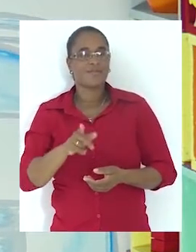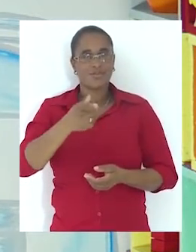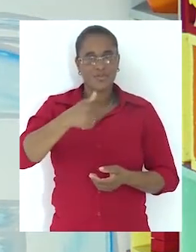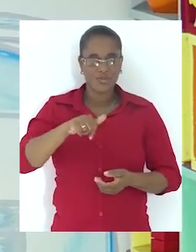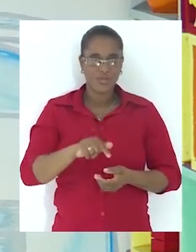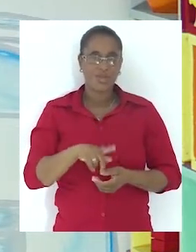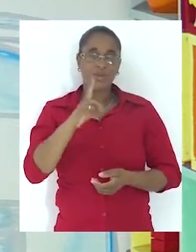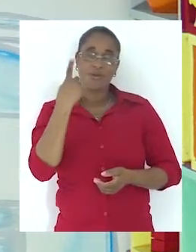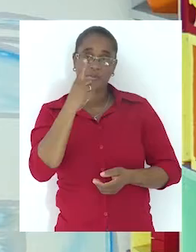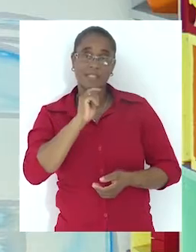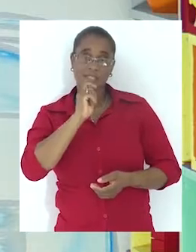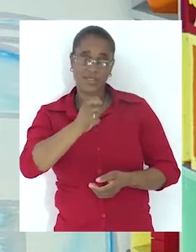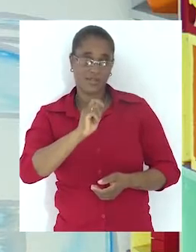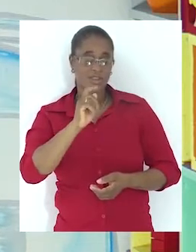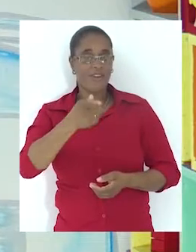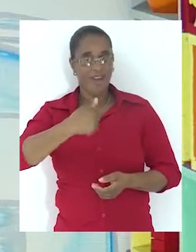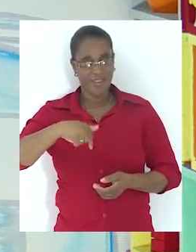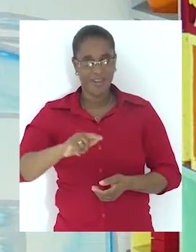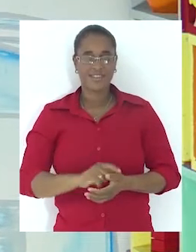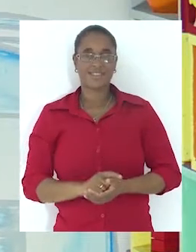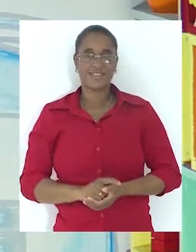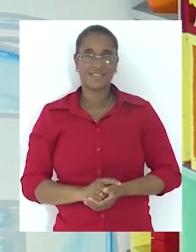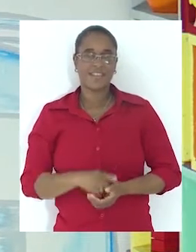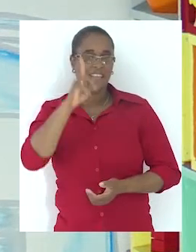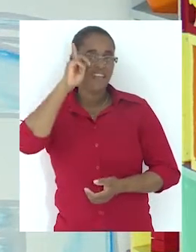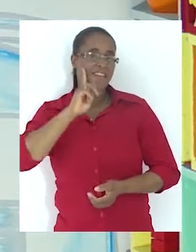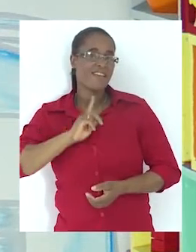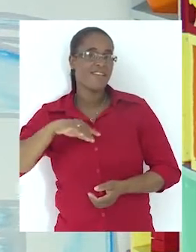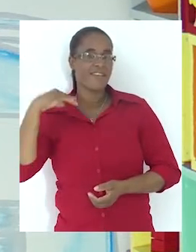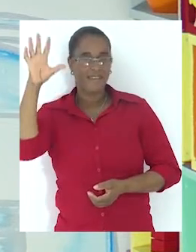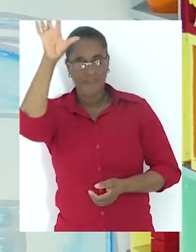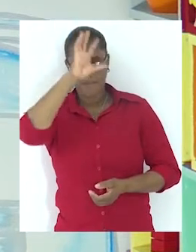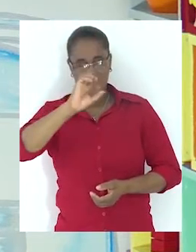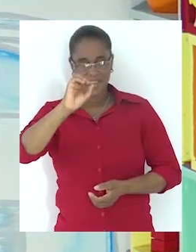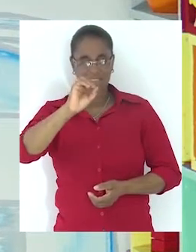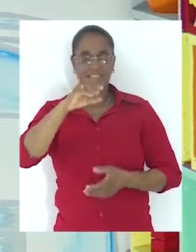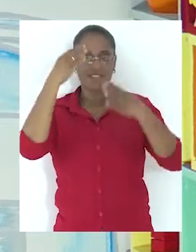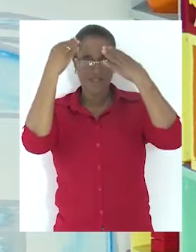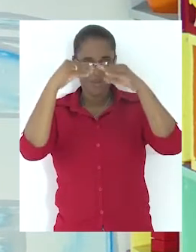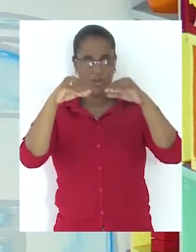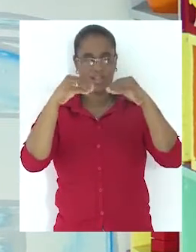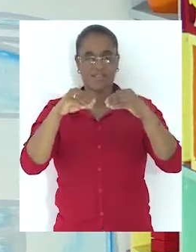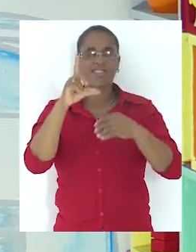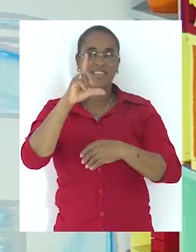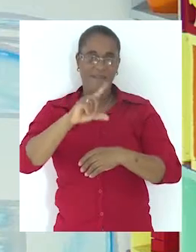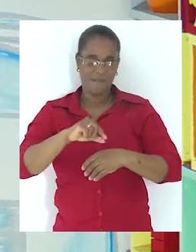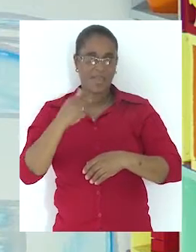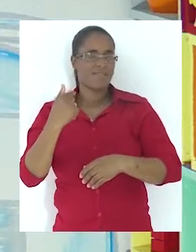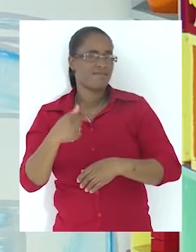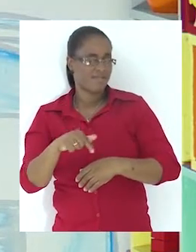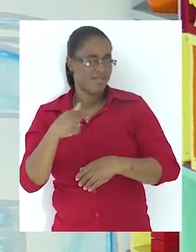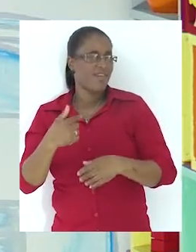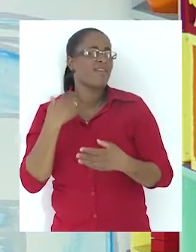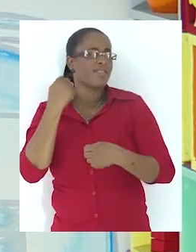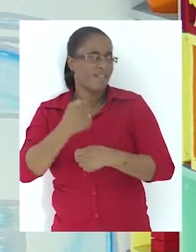uma entrevista com a nossa Ministra de Educação, que também tem estado a trabalhar